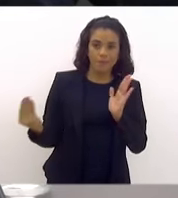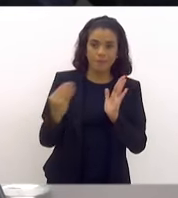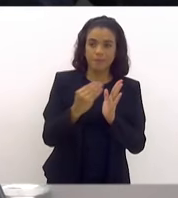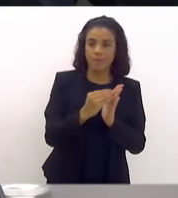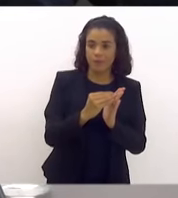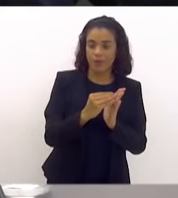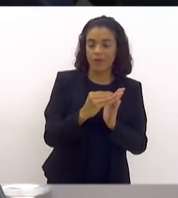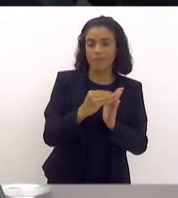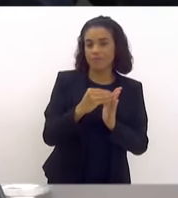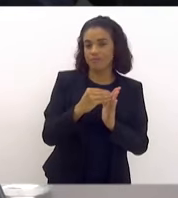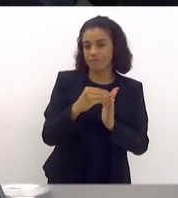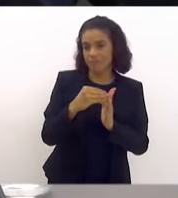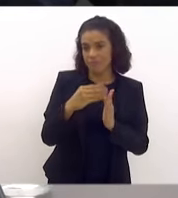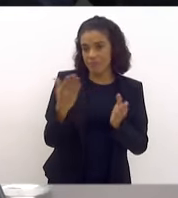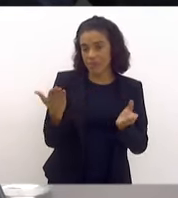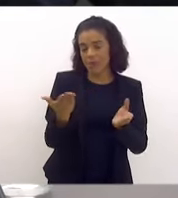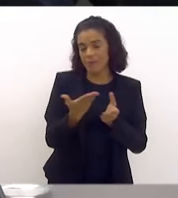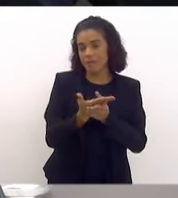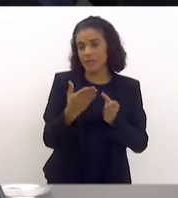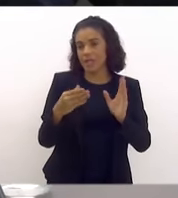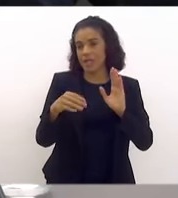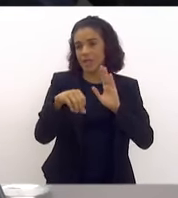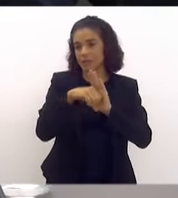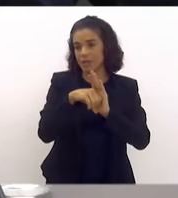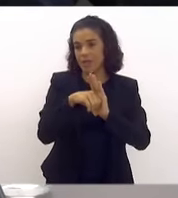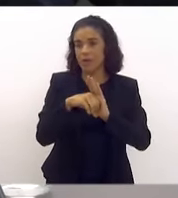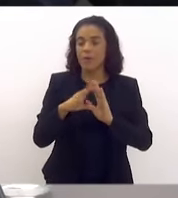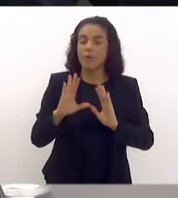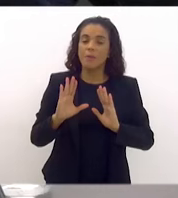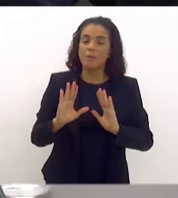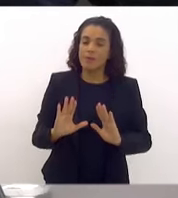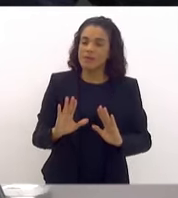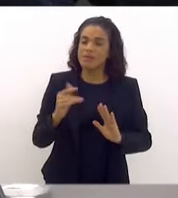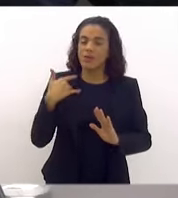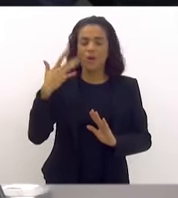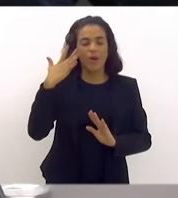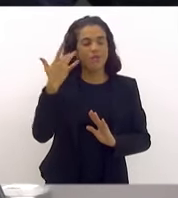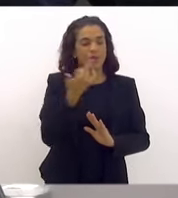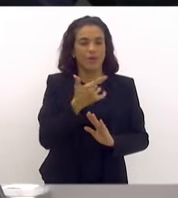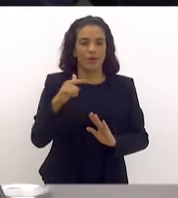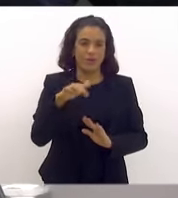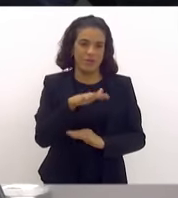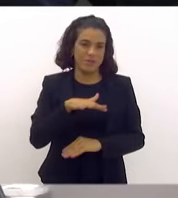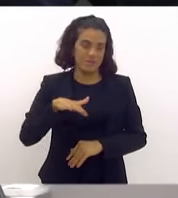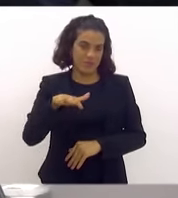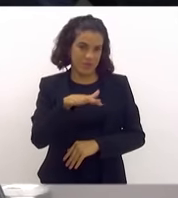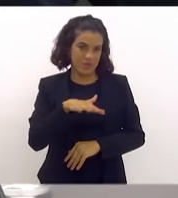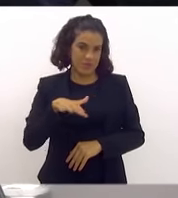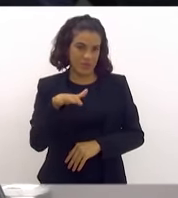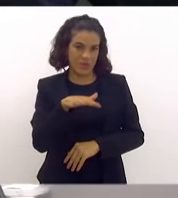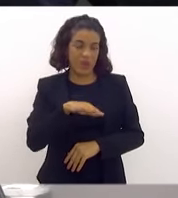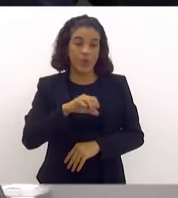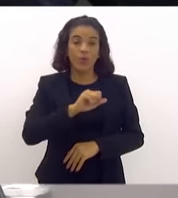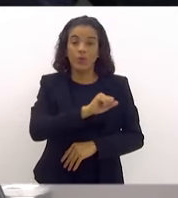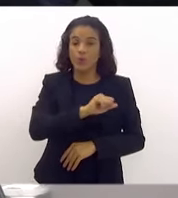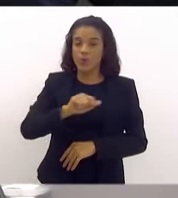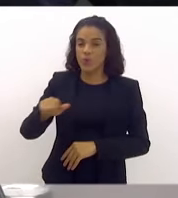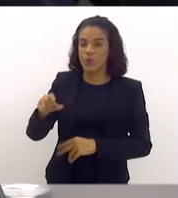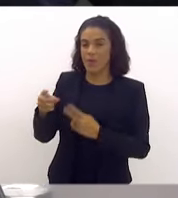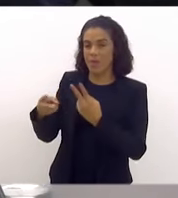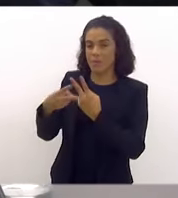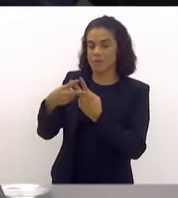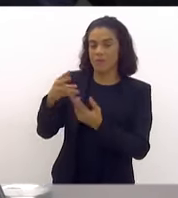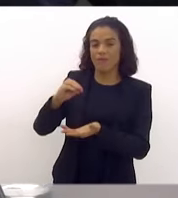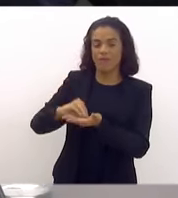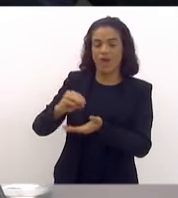sua ficha criminal mas eu acho que já é um uma outra situação do que a prisão injusta e